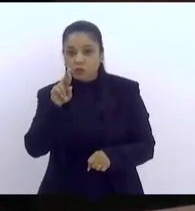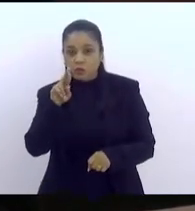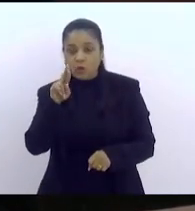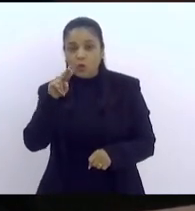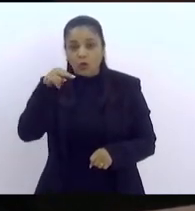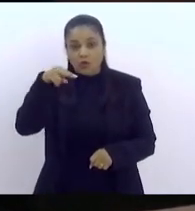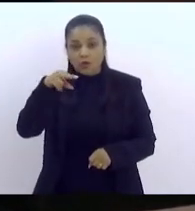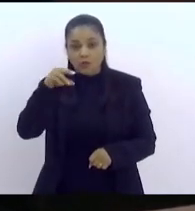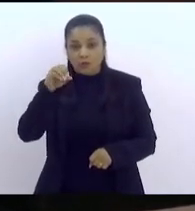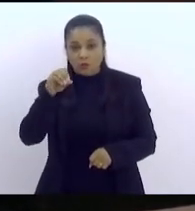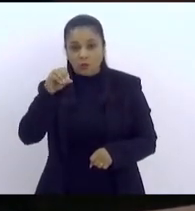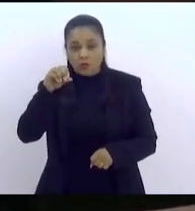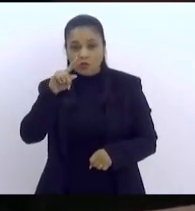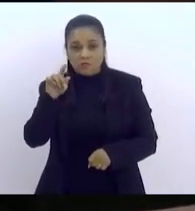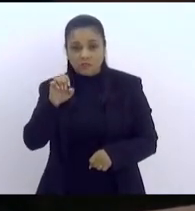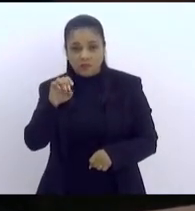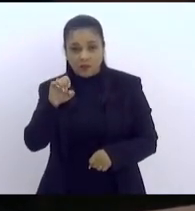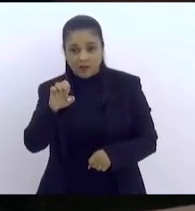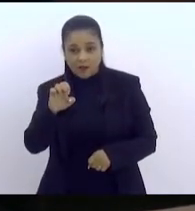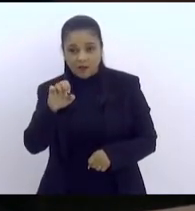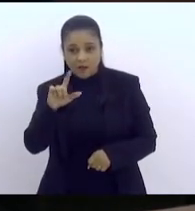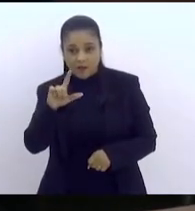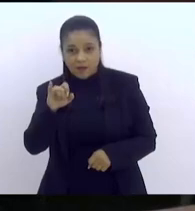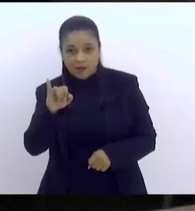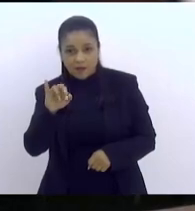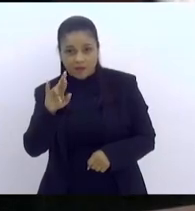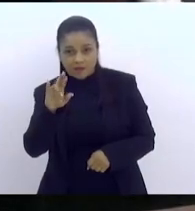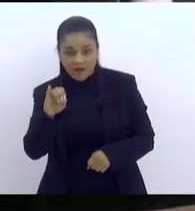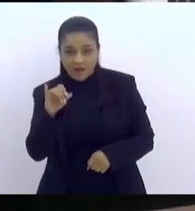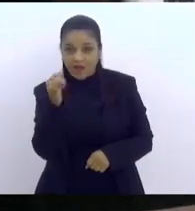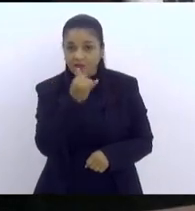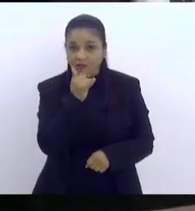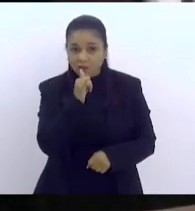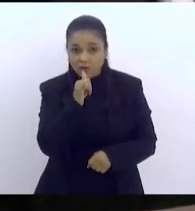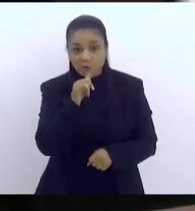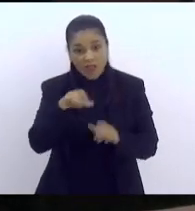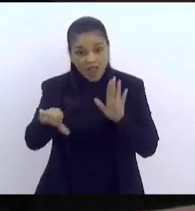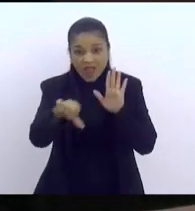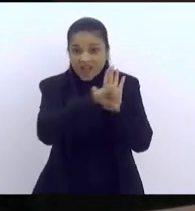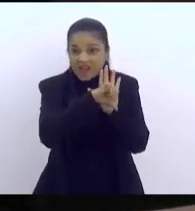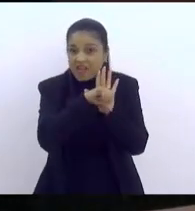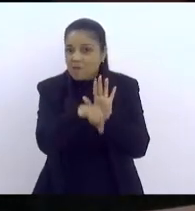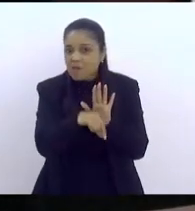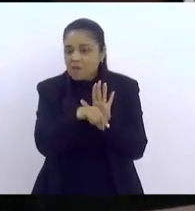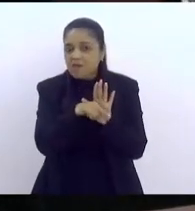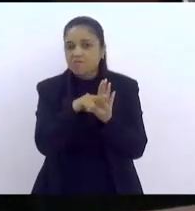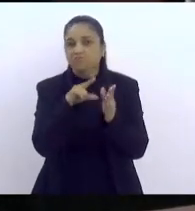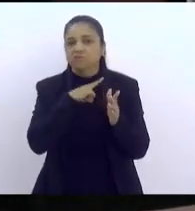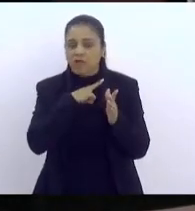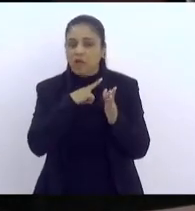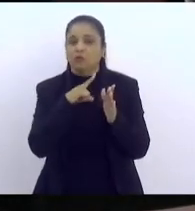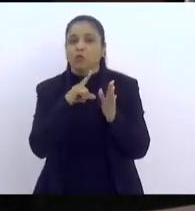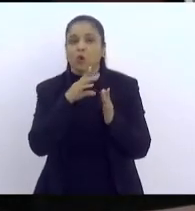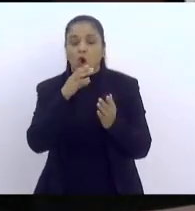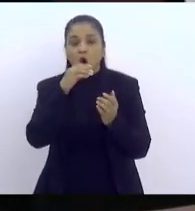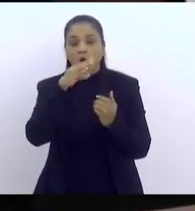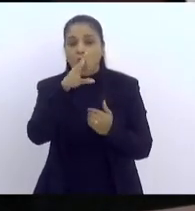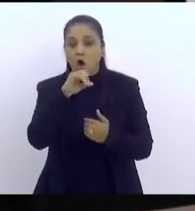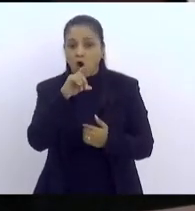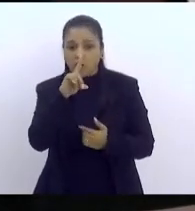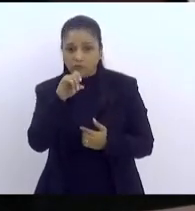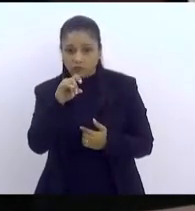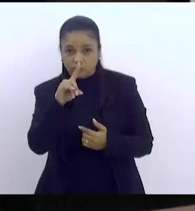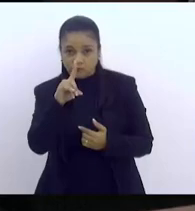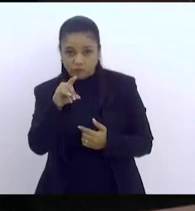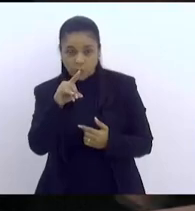da Alerge. Tornozeleira eletrônica, porque isso é crime, está previsto no Código Penal, que está aqui,